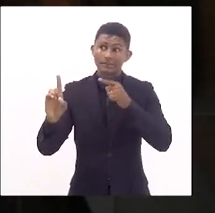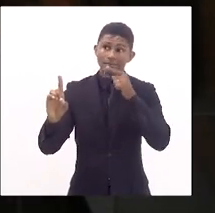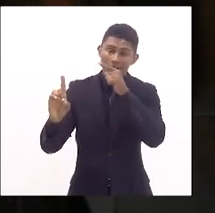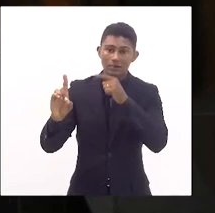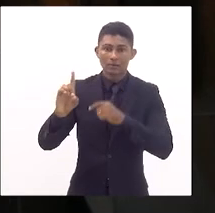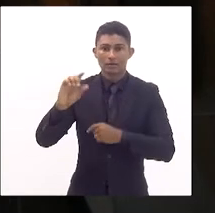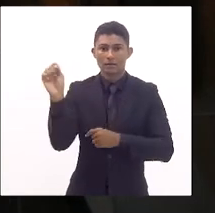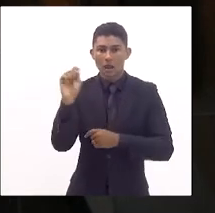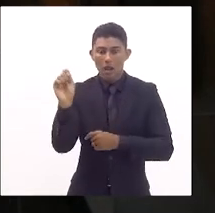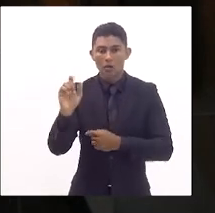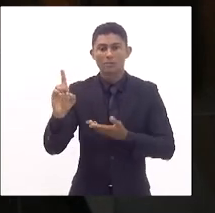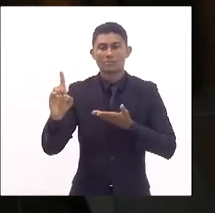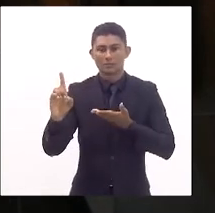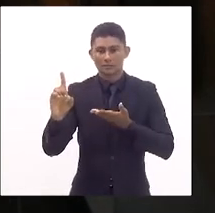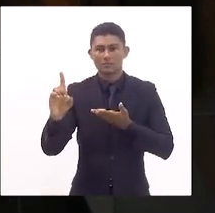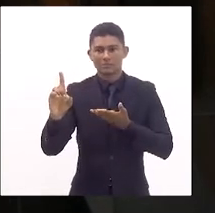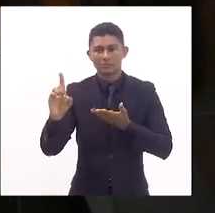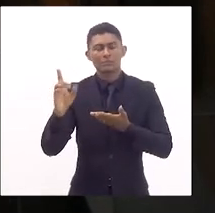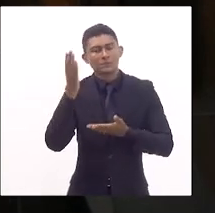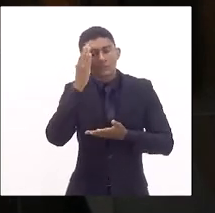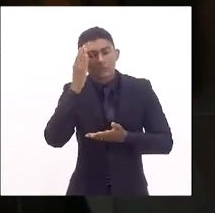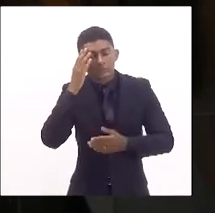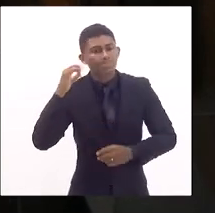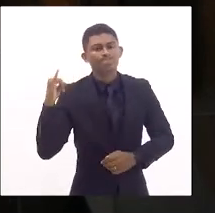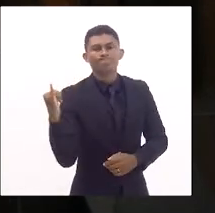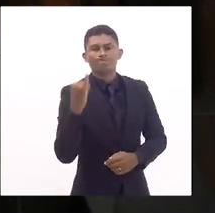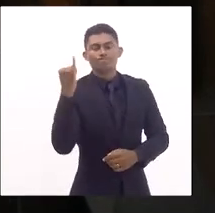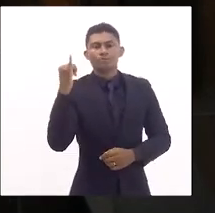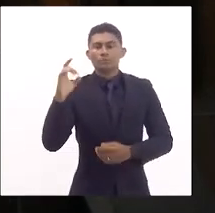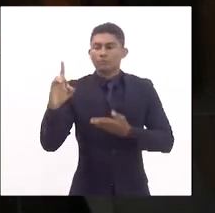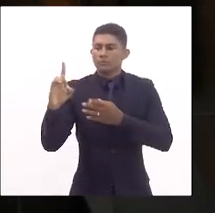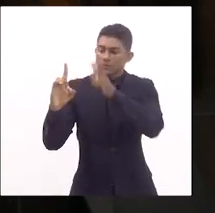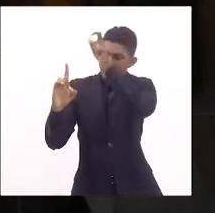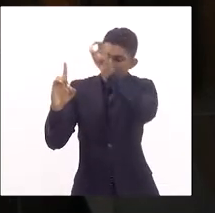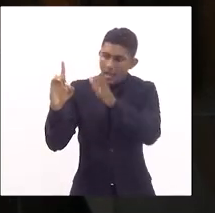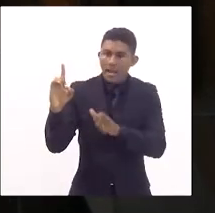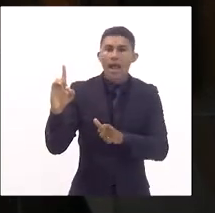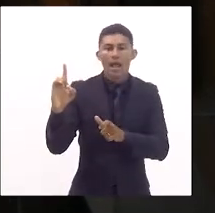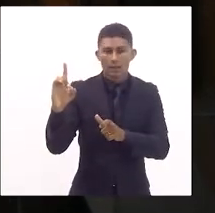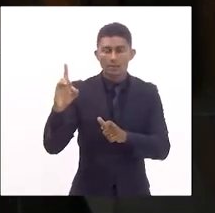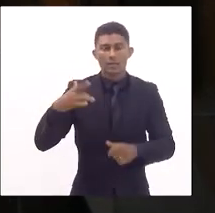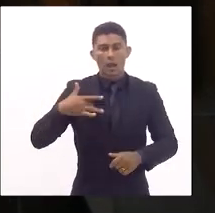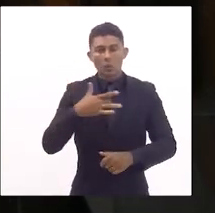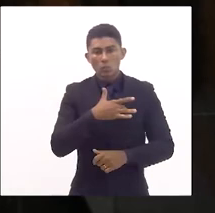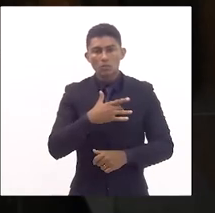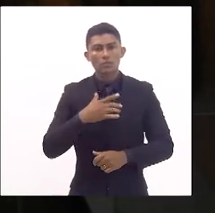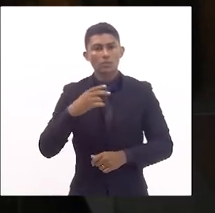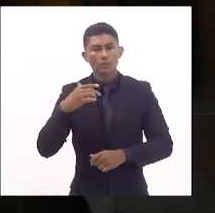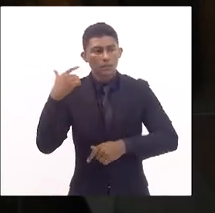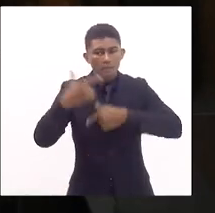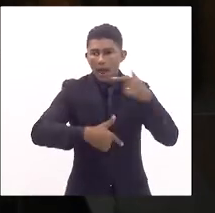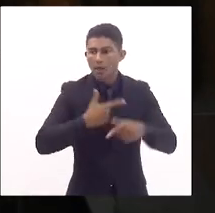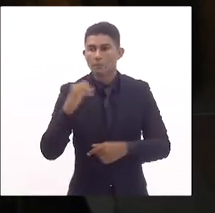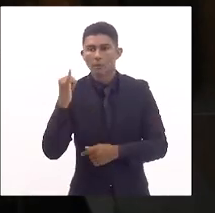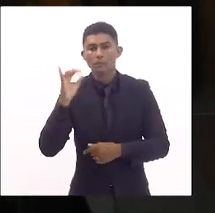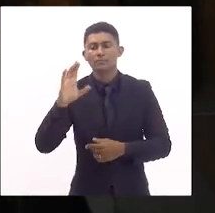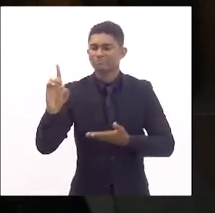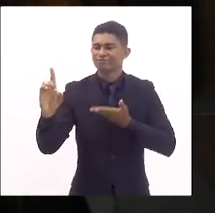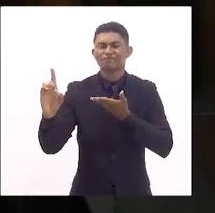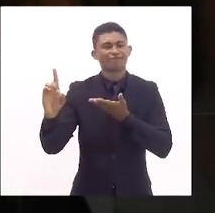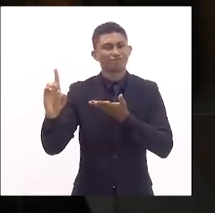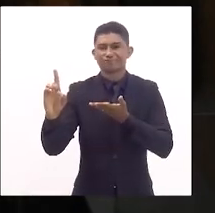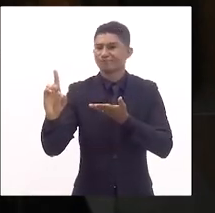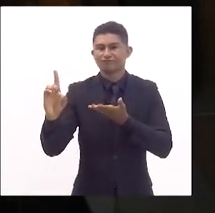diante dessa parte importantíssima que a secretaria de saúde ficou meu repúdio a forma